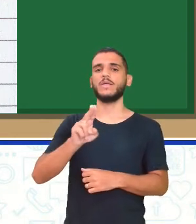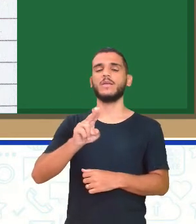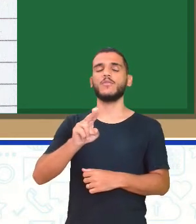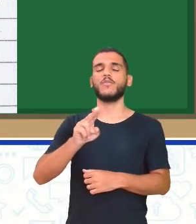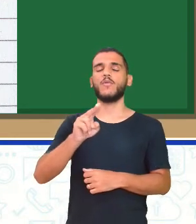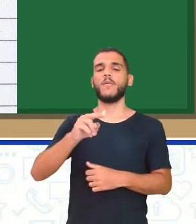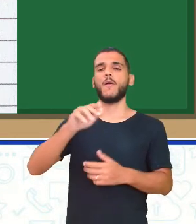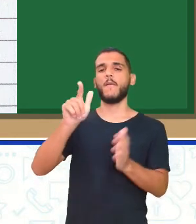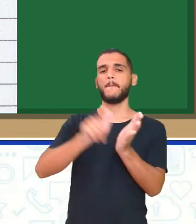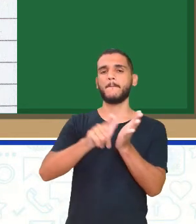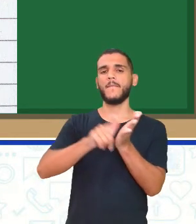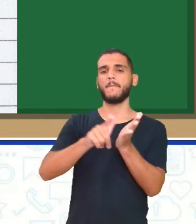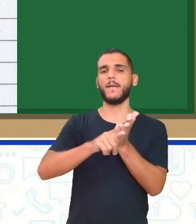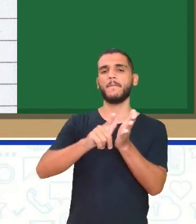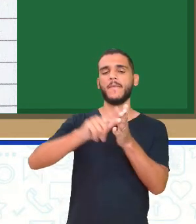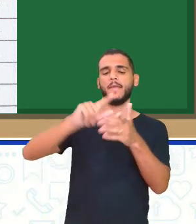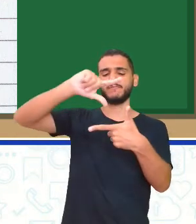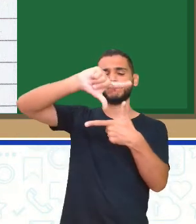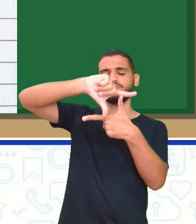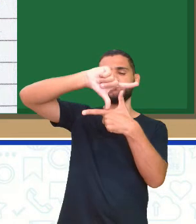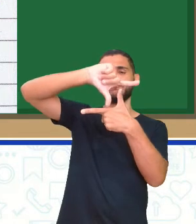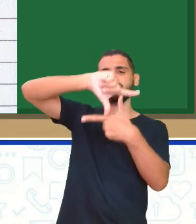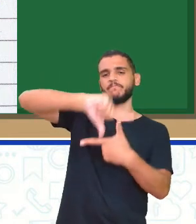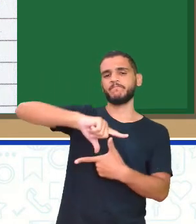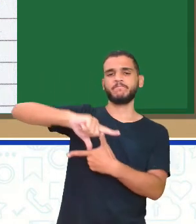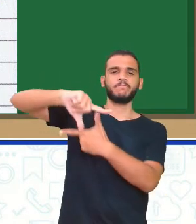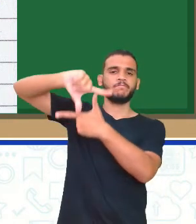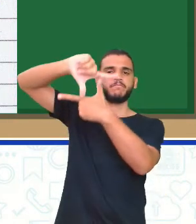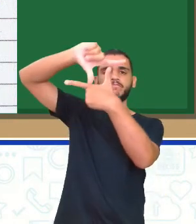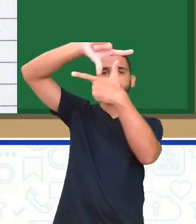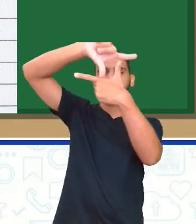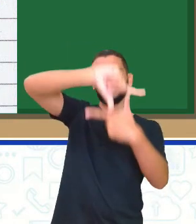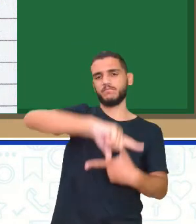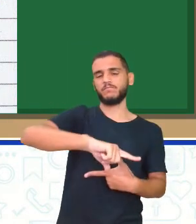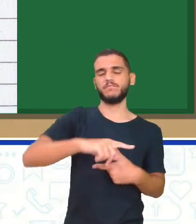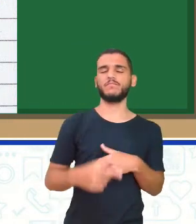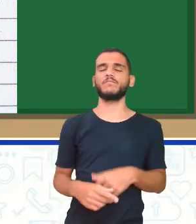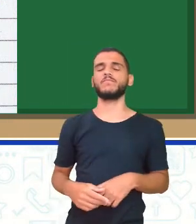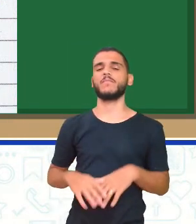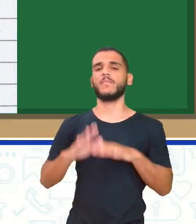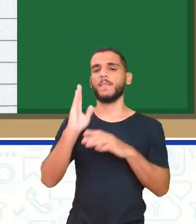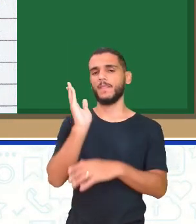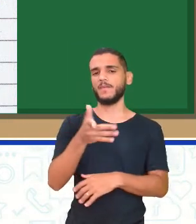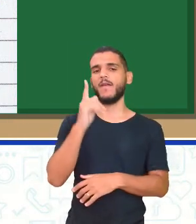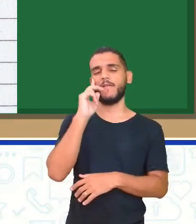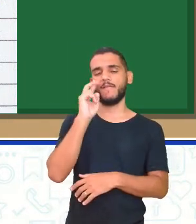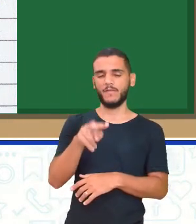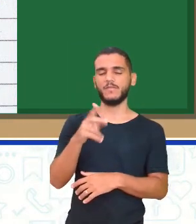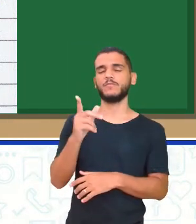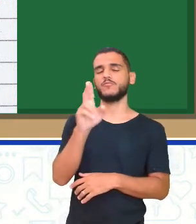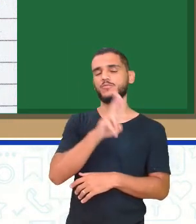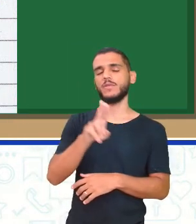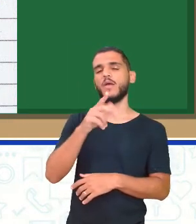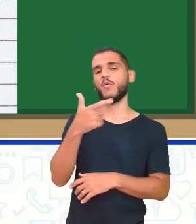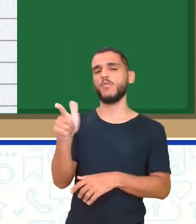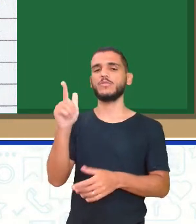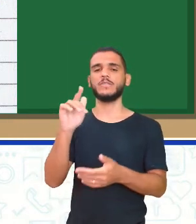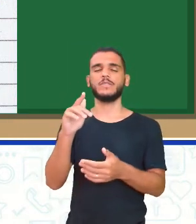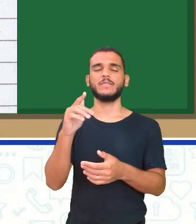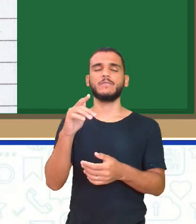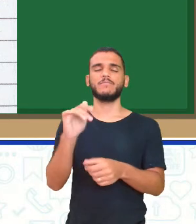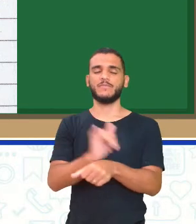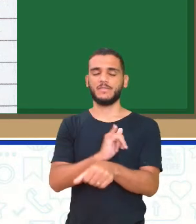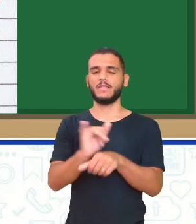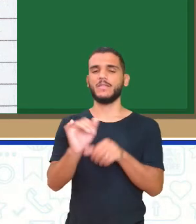gente visualizar melhor. Mas a gente já viu que eu poderia ter botado 2, 3, 4, não importa. Tá? Aqui é